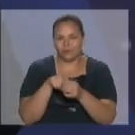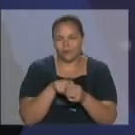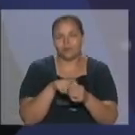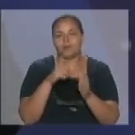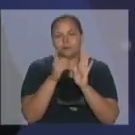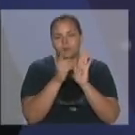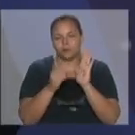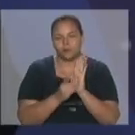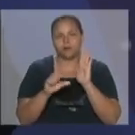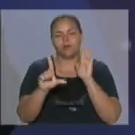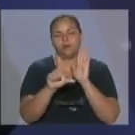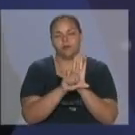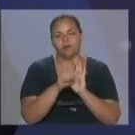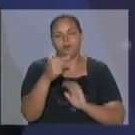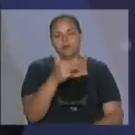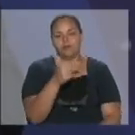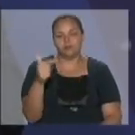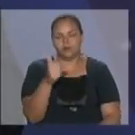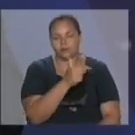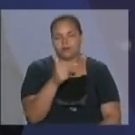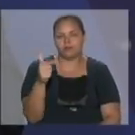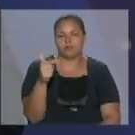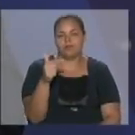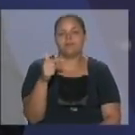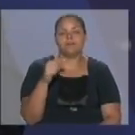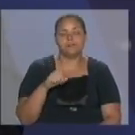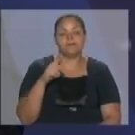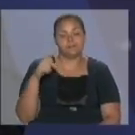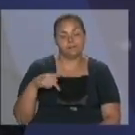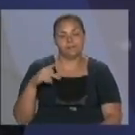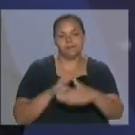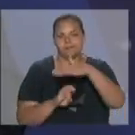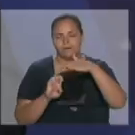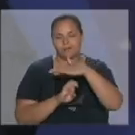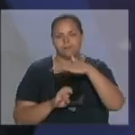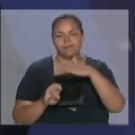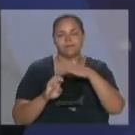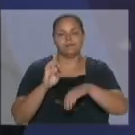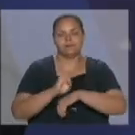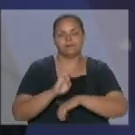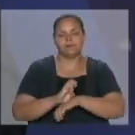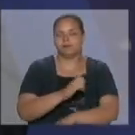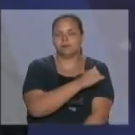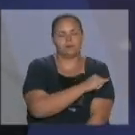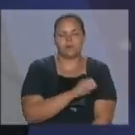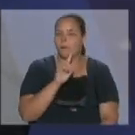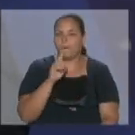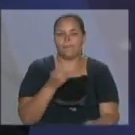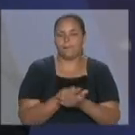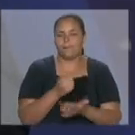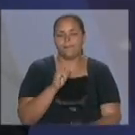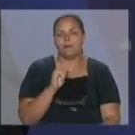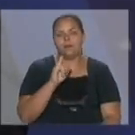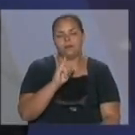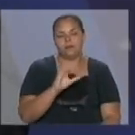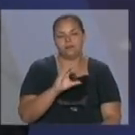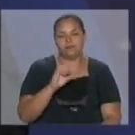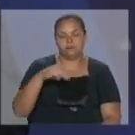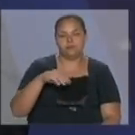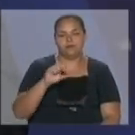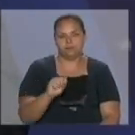convênios, decretos, leis, 22 dispositivos que a Petrobras se utilizou no Estado do Rio de Janeiro para não pagar os impostos, os